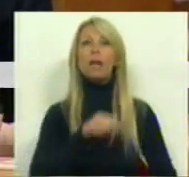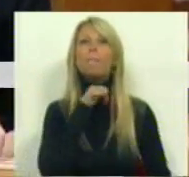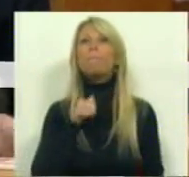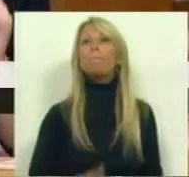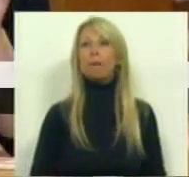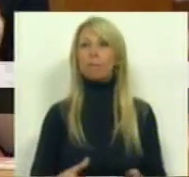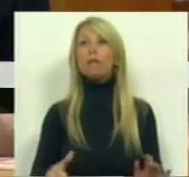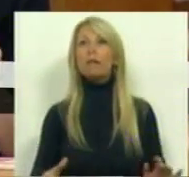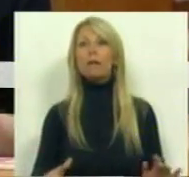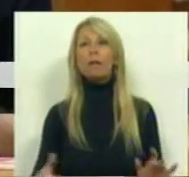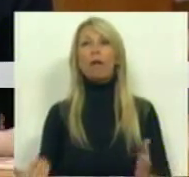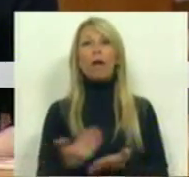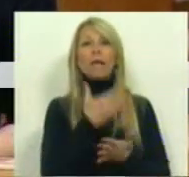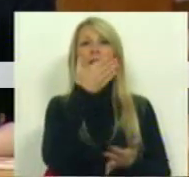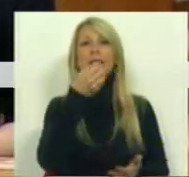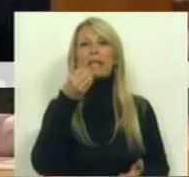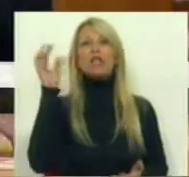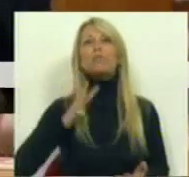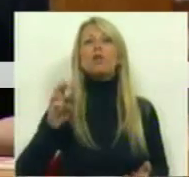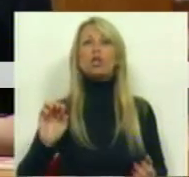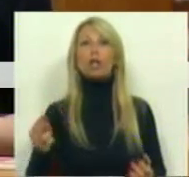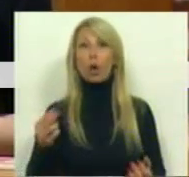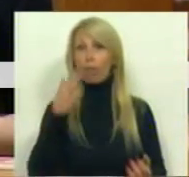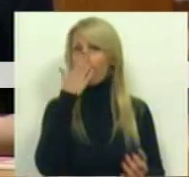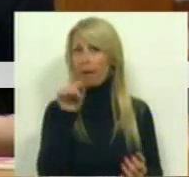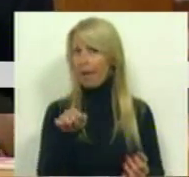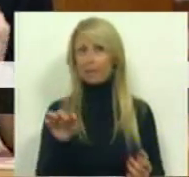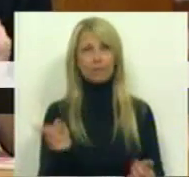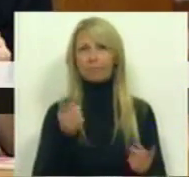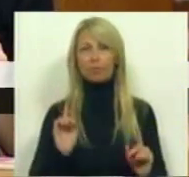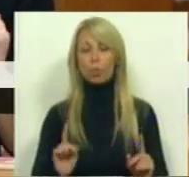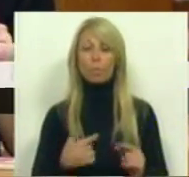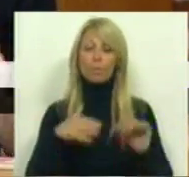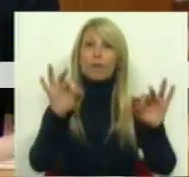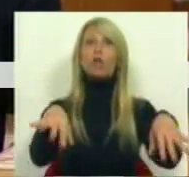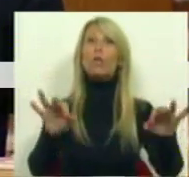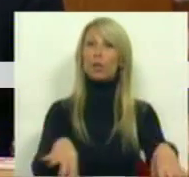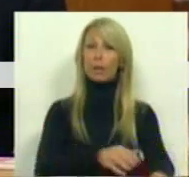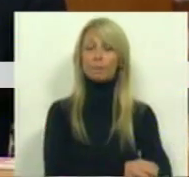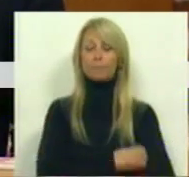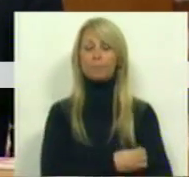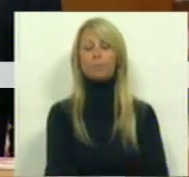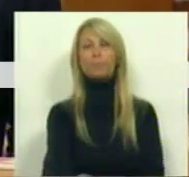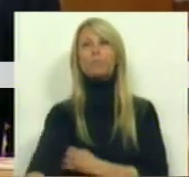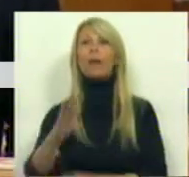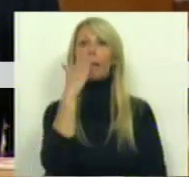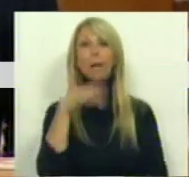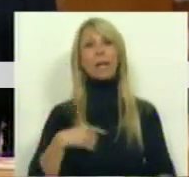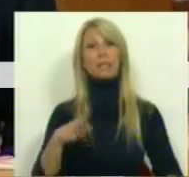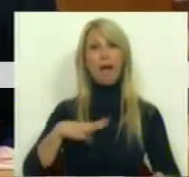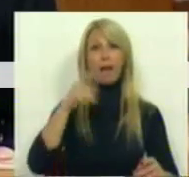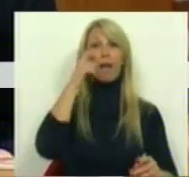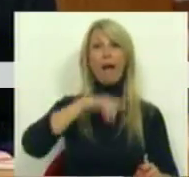permitir angariar 700 milhões de euros. Mas parece que não vai ser assim. No fim, aparentemente, o comprador